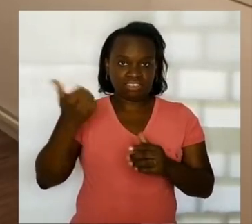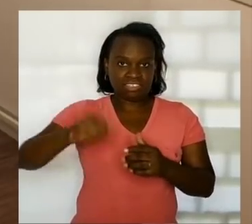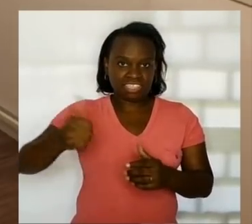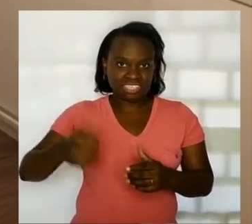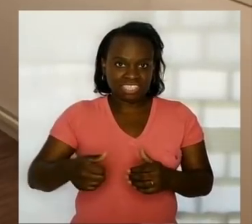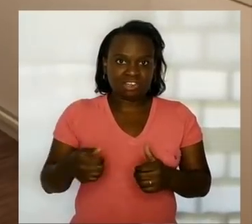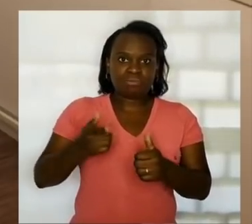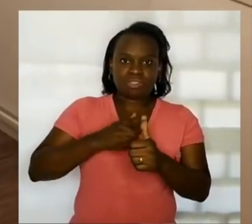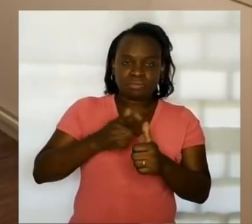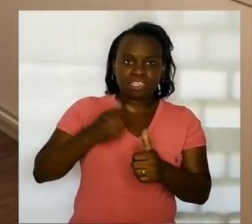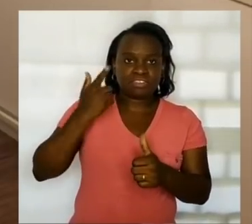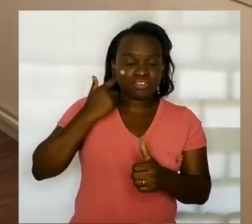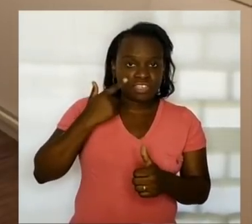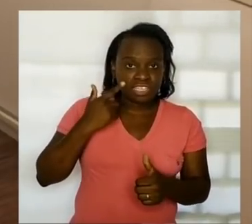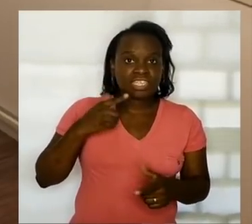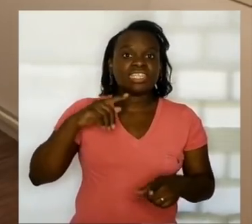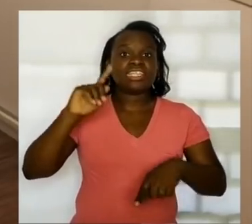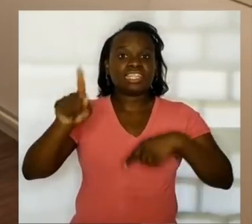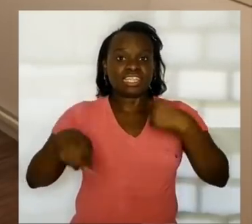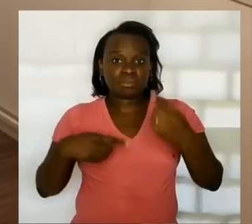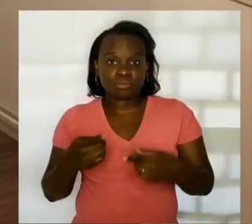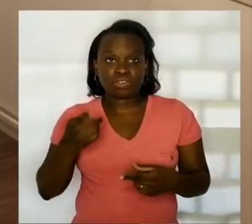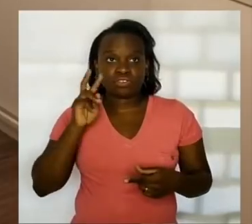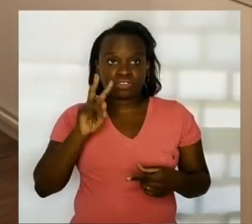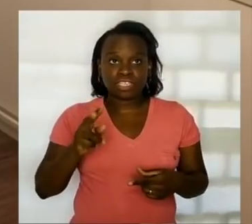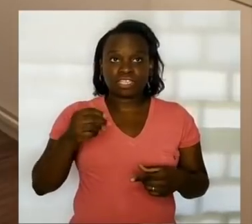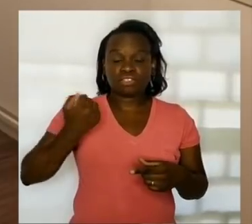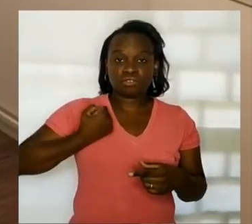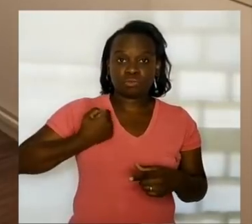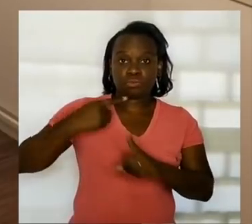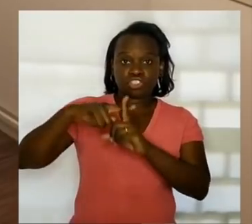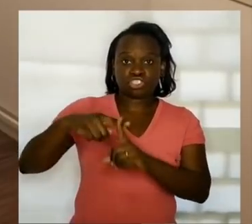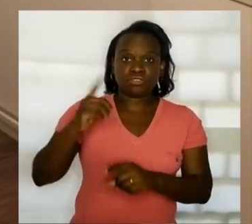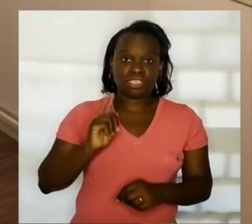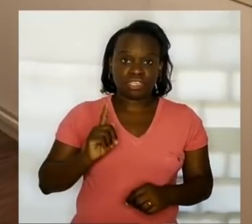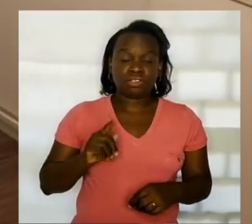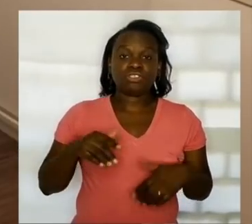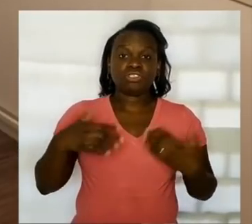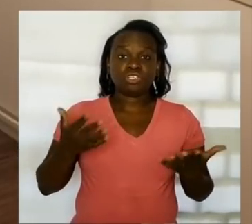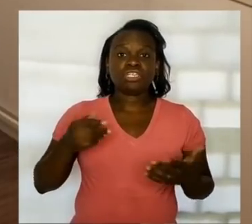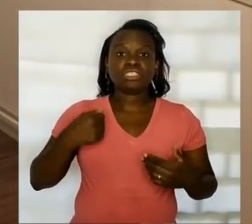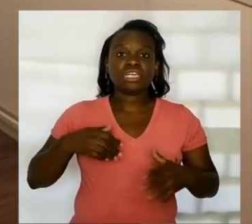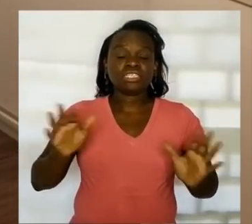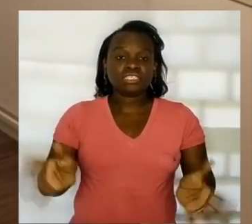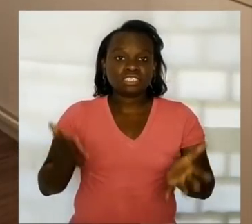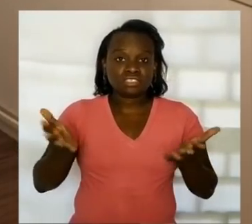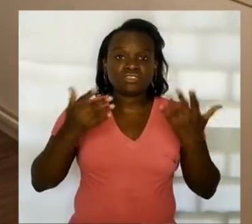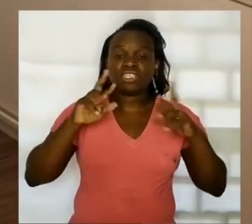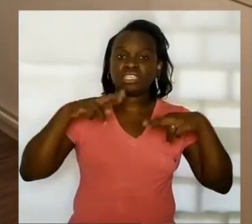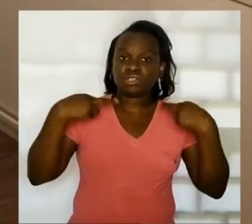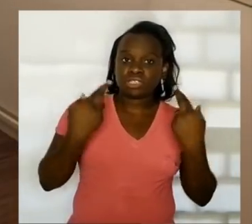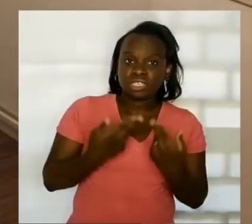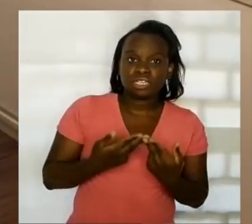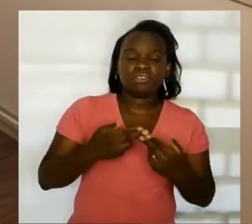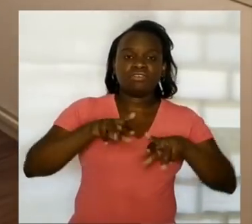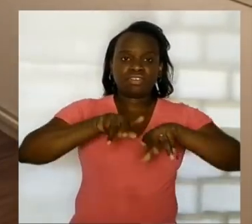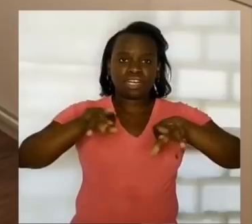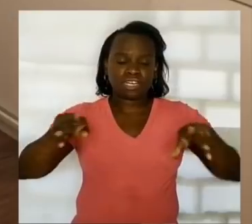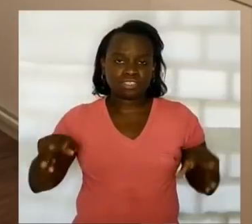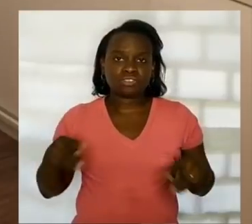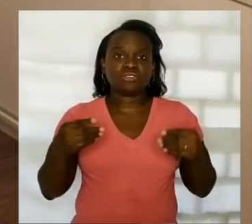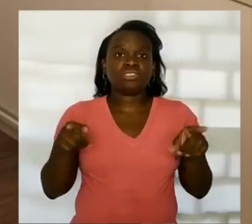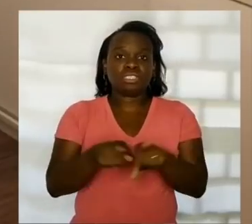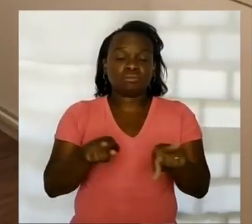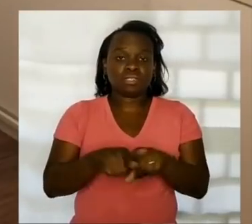da avaliação como é que íamos avaliar os indicadores qualitativos. E nós estamos promovendo uma série de reuniões também